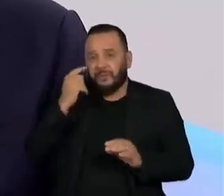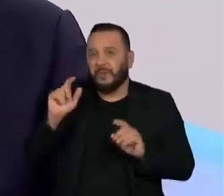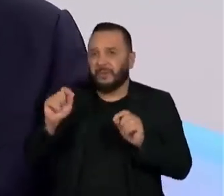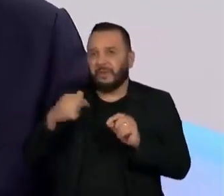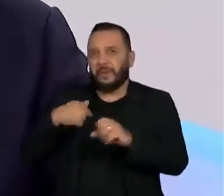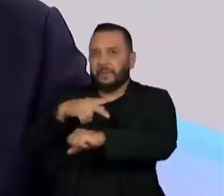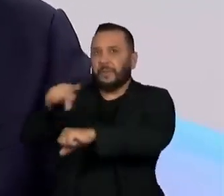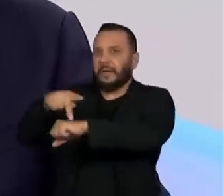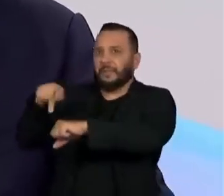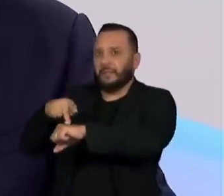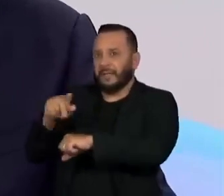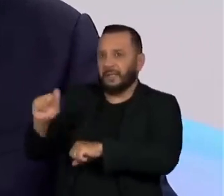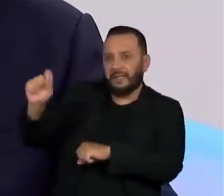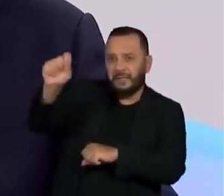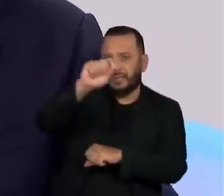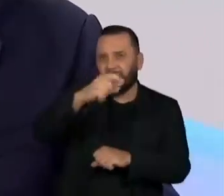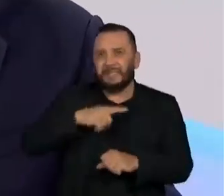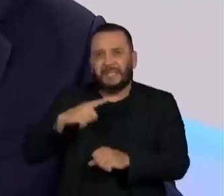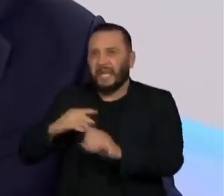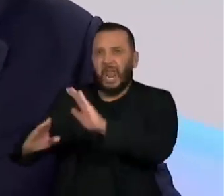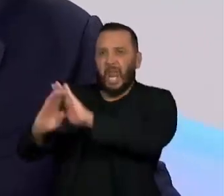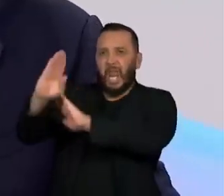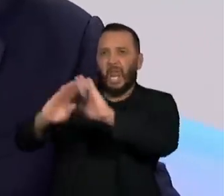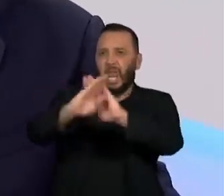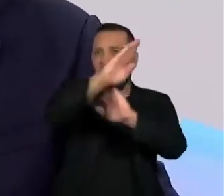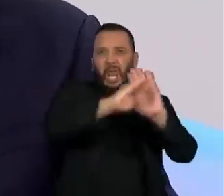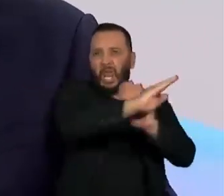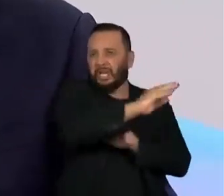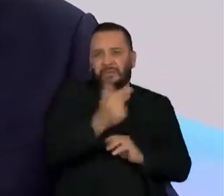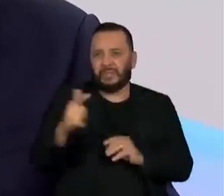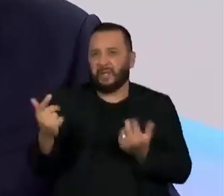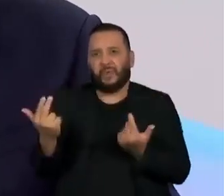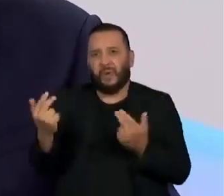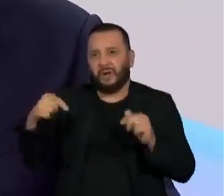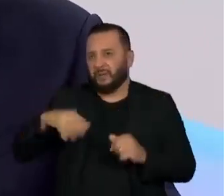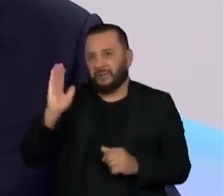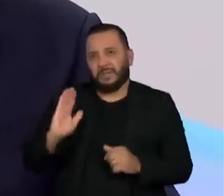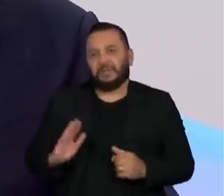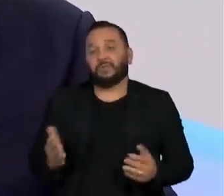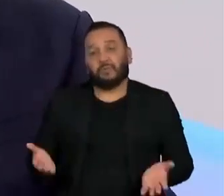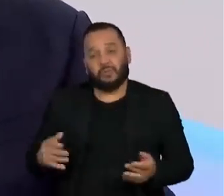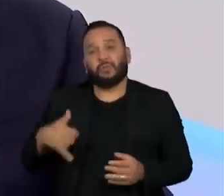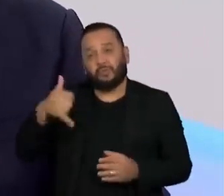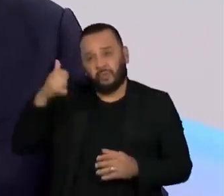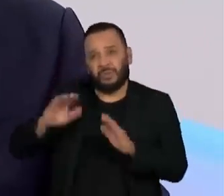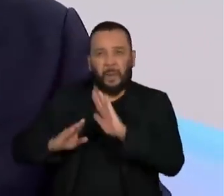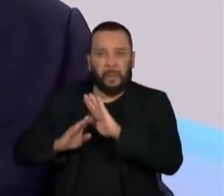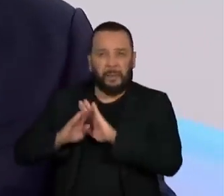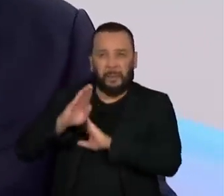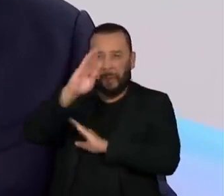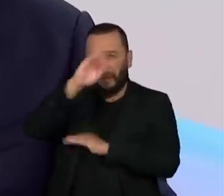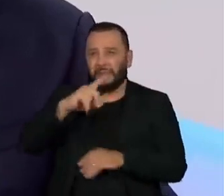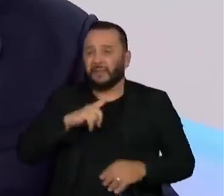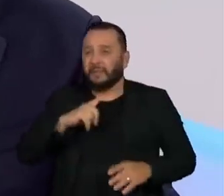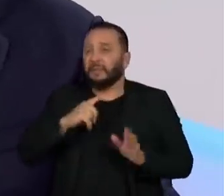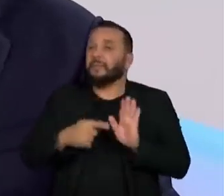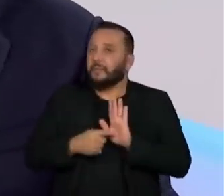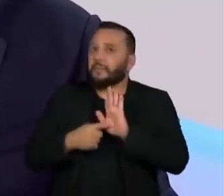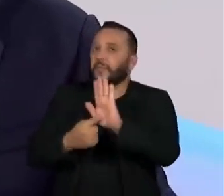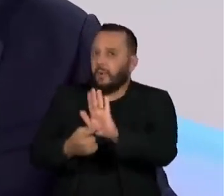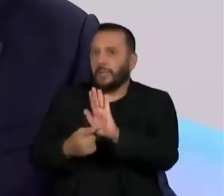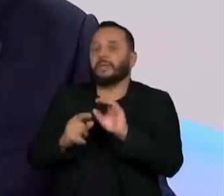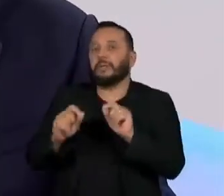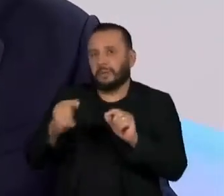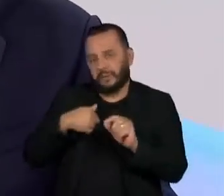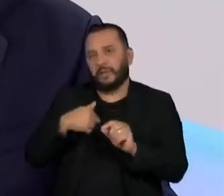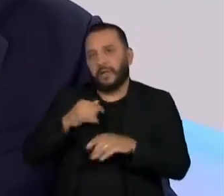emergentes você não vai ver na história de mercado emergente uma subida olhando um ano e meio para trás a magnitude que o Brasil fez então assim mostra que foi um